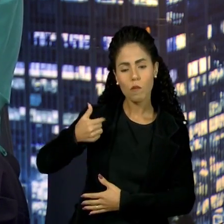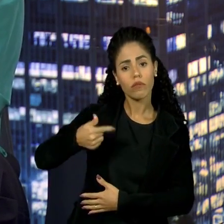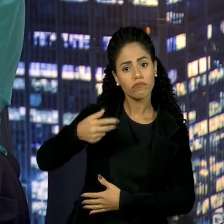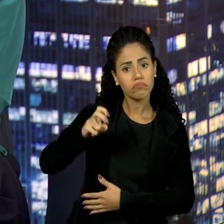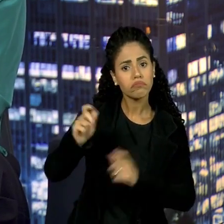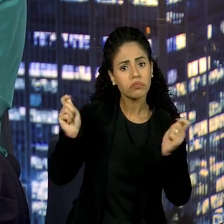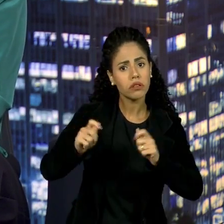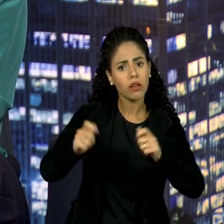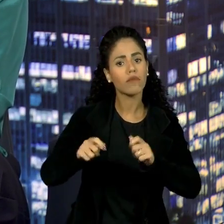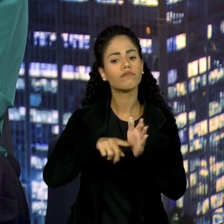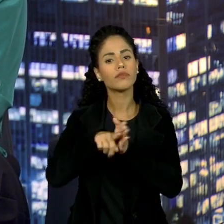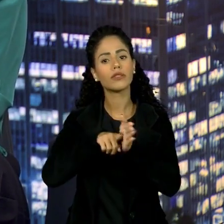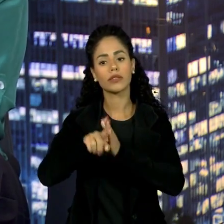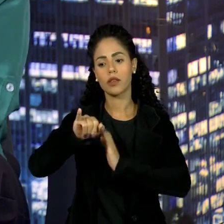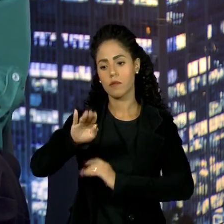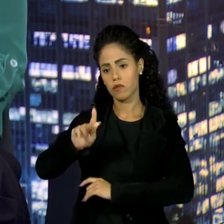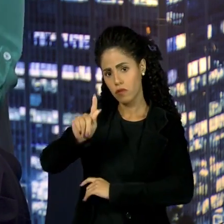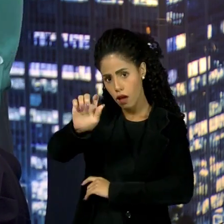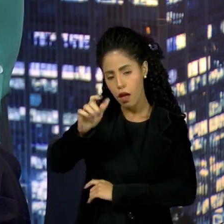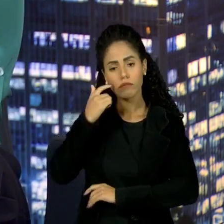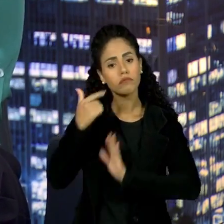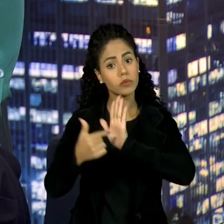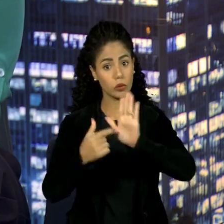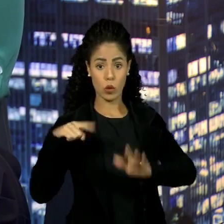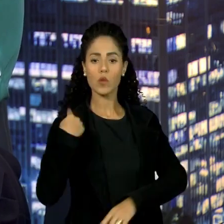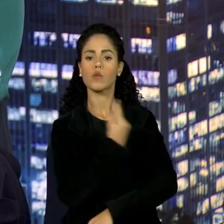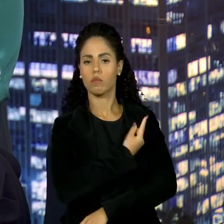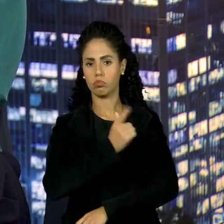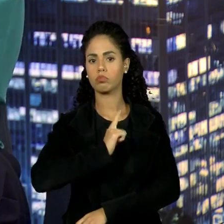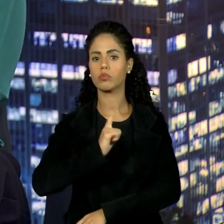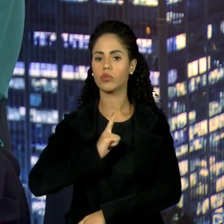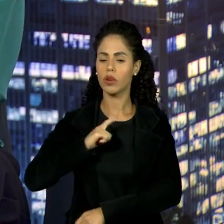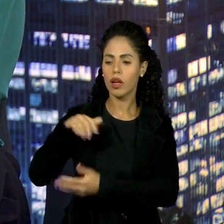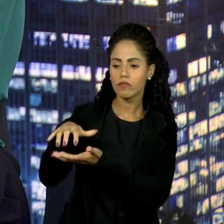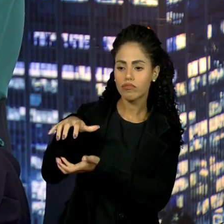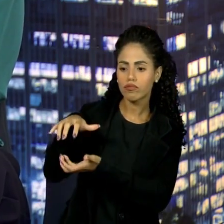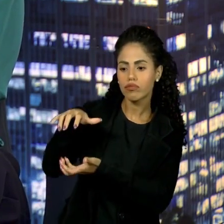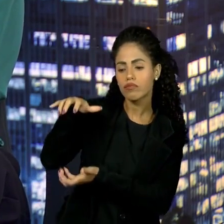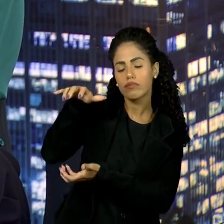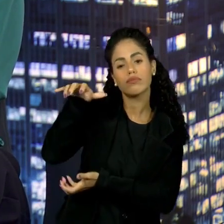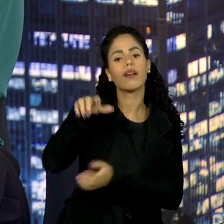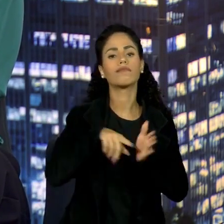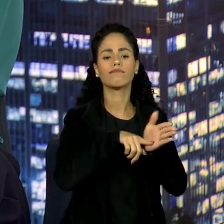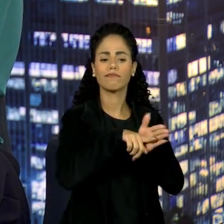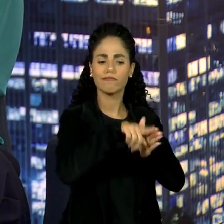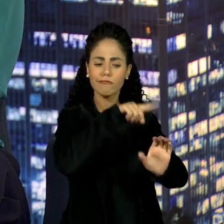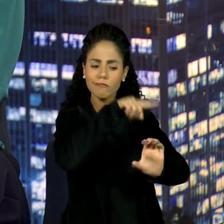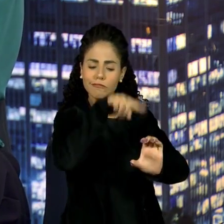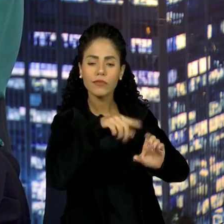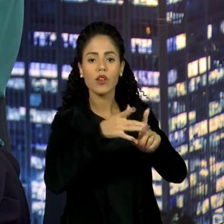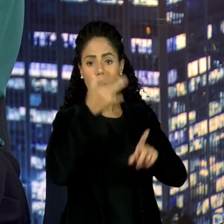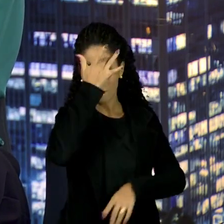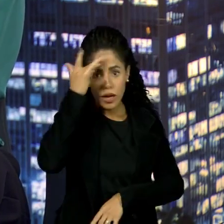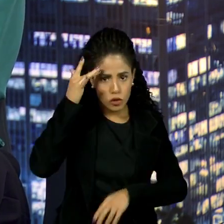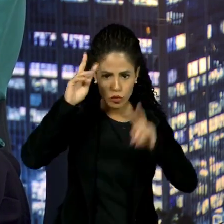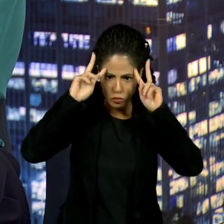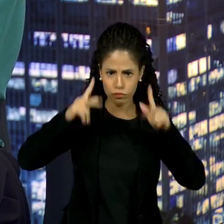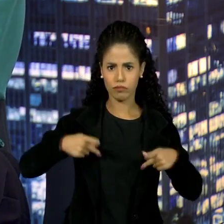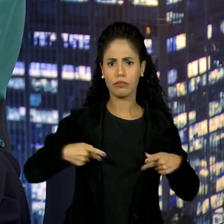anos, segundo o IBGE. Ganhamos o direito de envelhecer. E os cientistas dizem que o humano que vai chegar